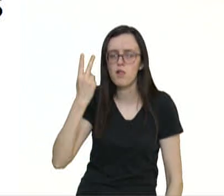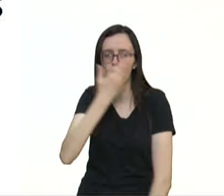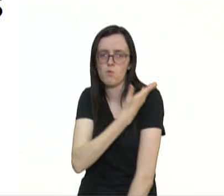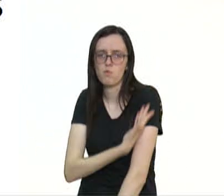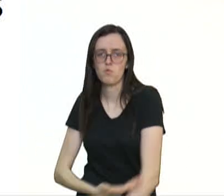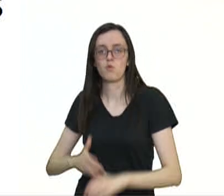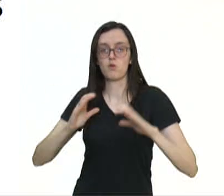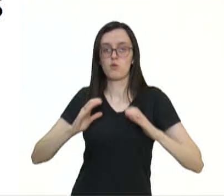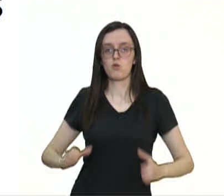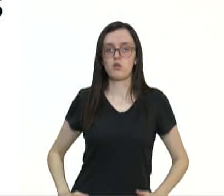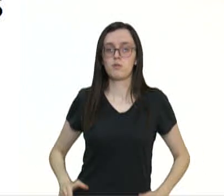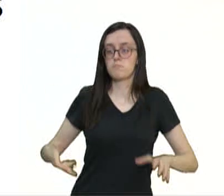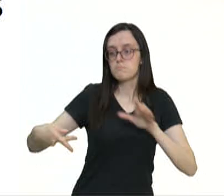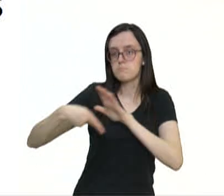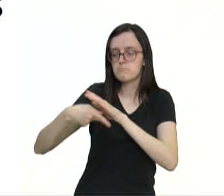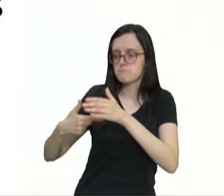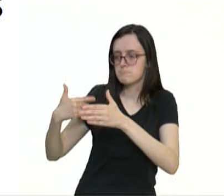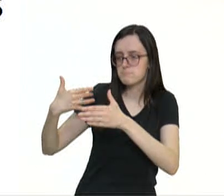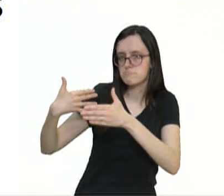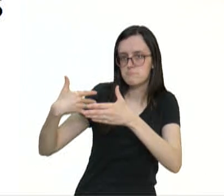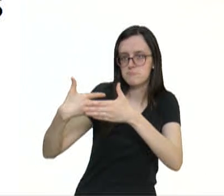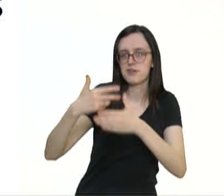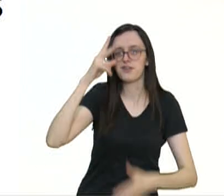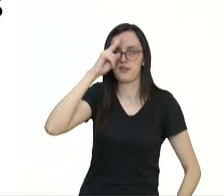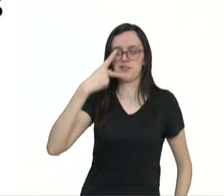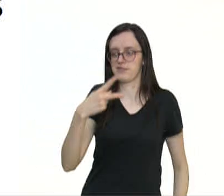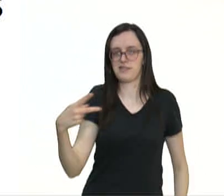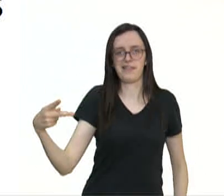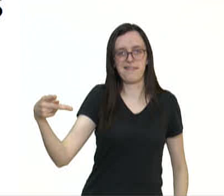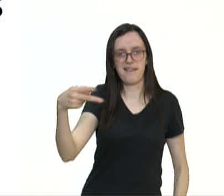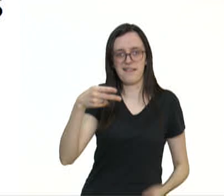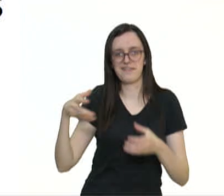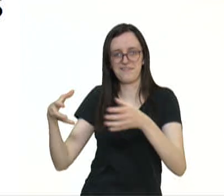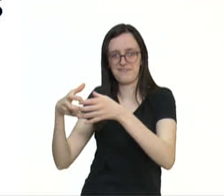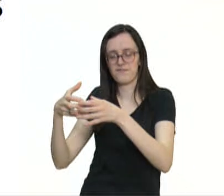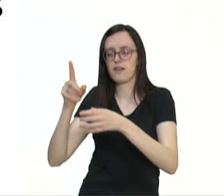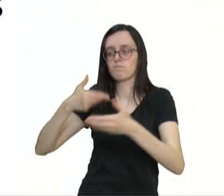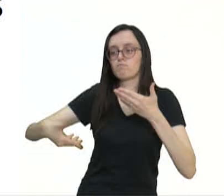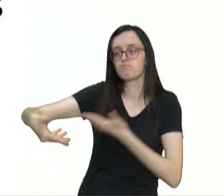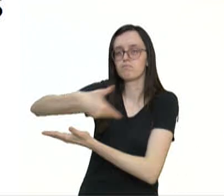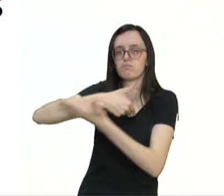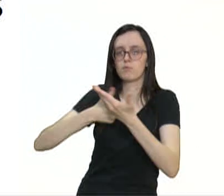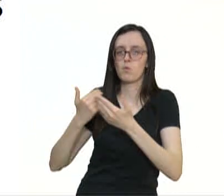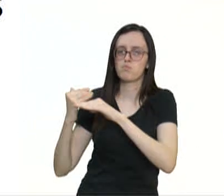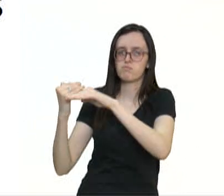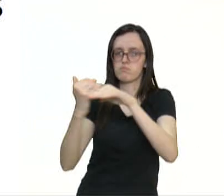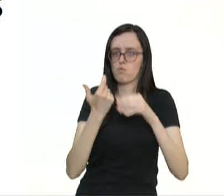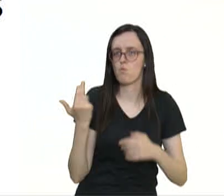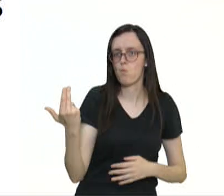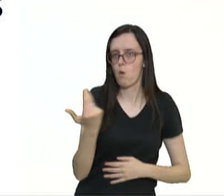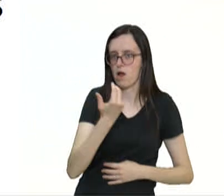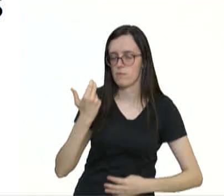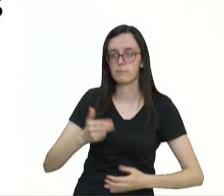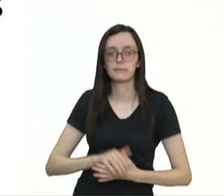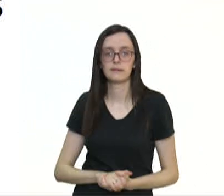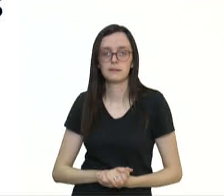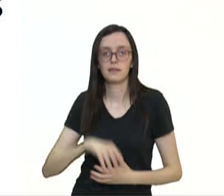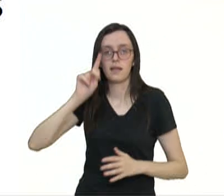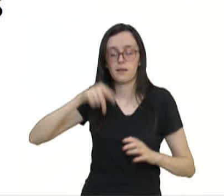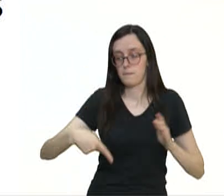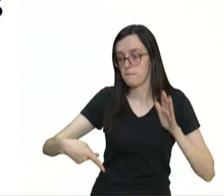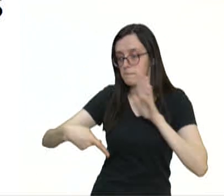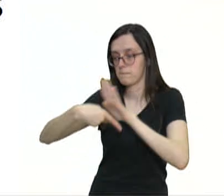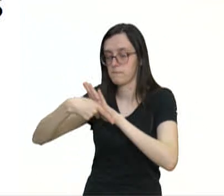e comportamentos formados ao longo de sua história, coisas que partilhamos em comum num grupo. É a consciência de pertencer